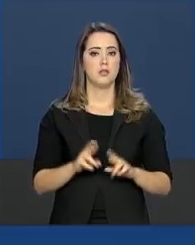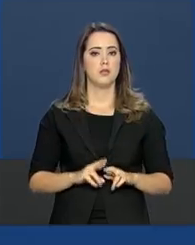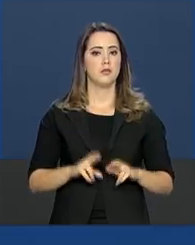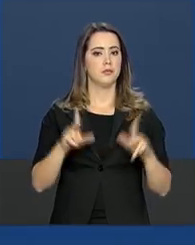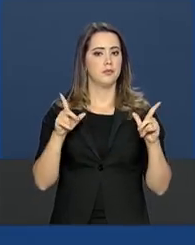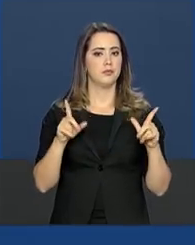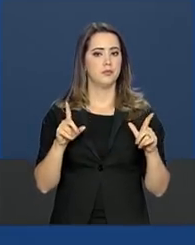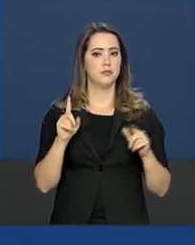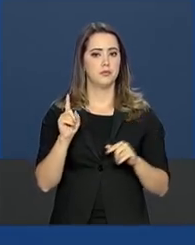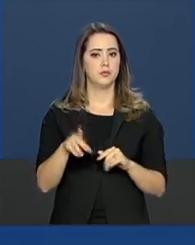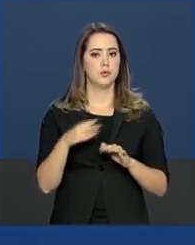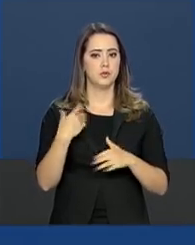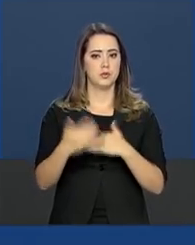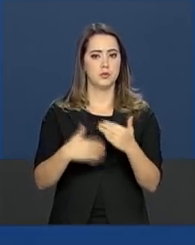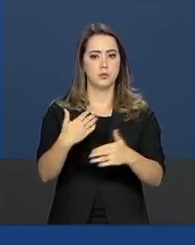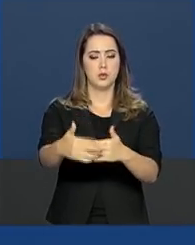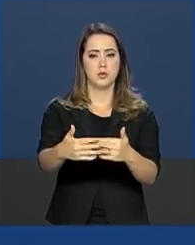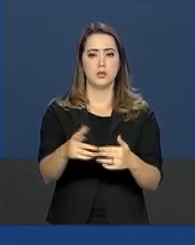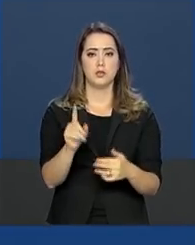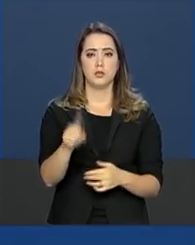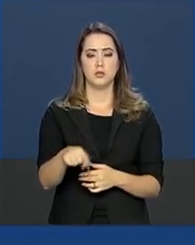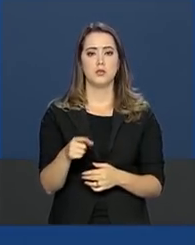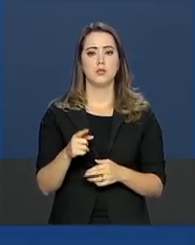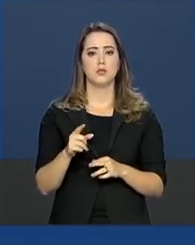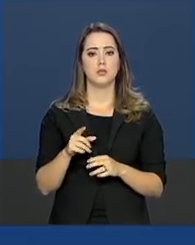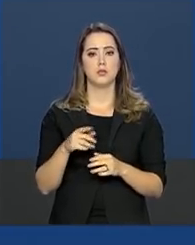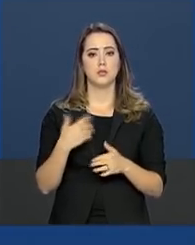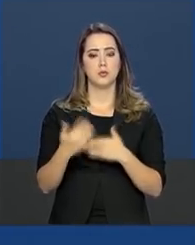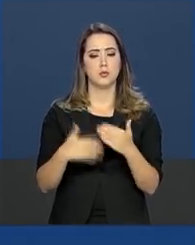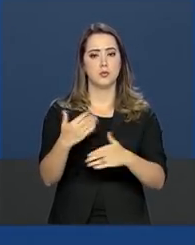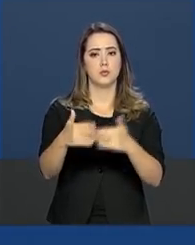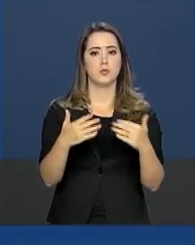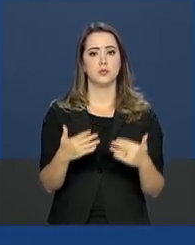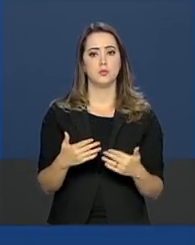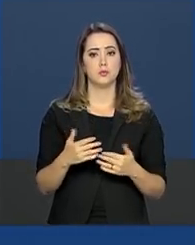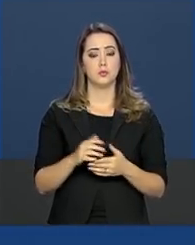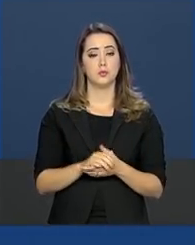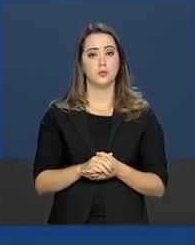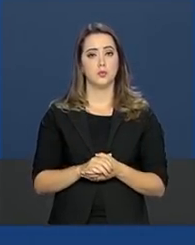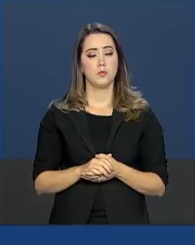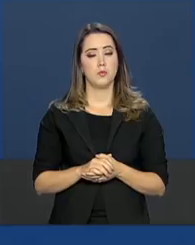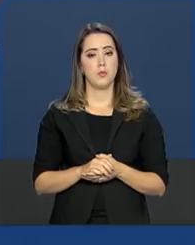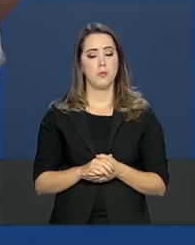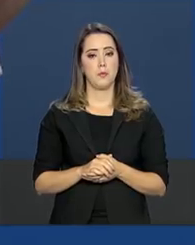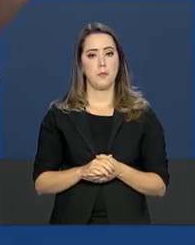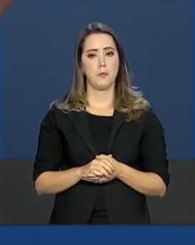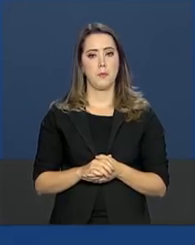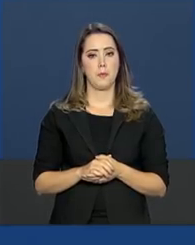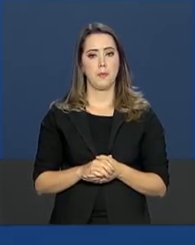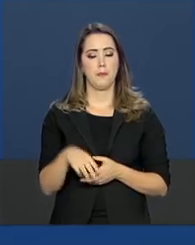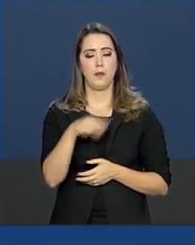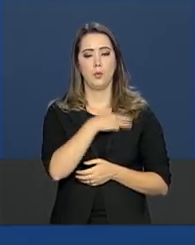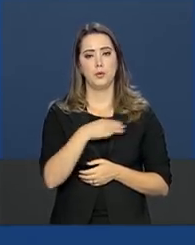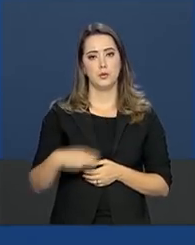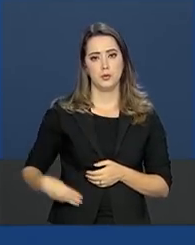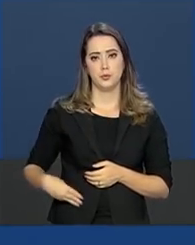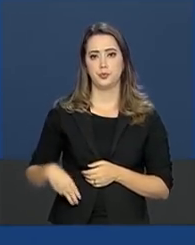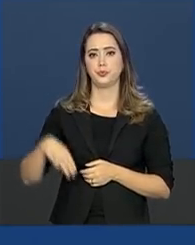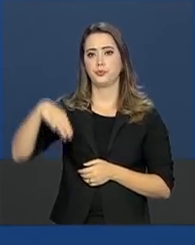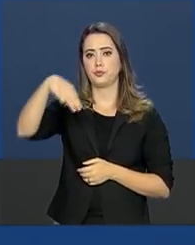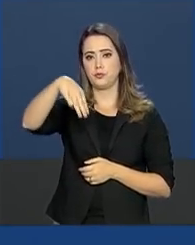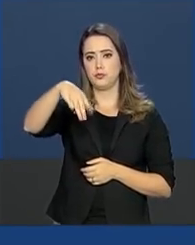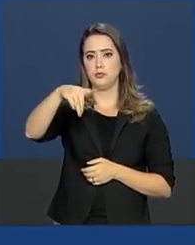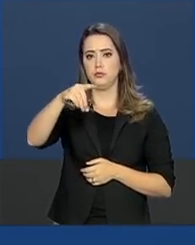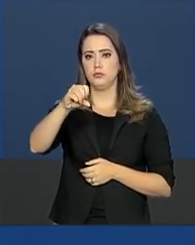dinâmica nesse processo. E como há uma dinâmica nesse processo, o ministro Beltrame teve